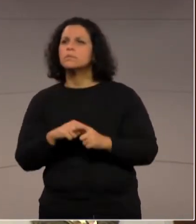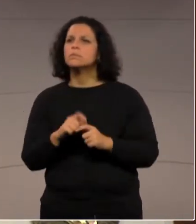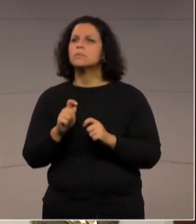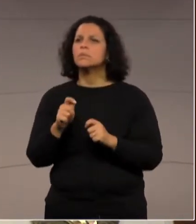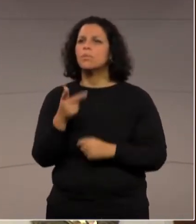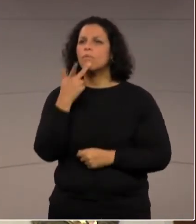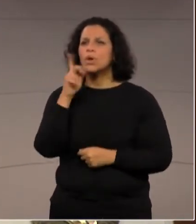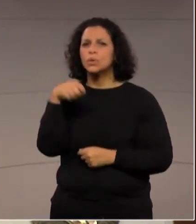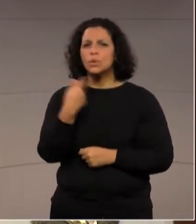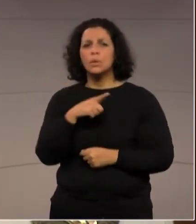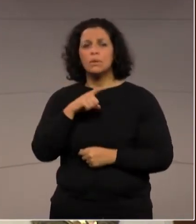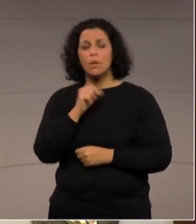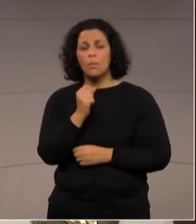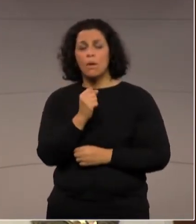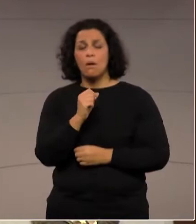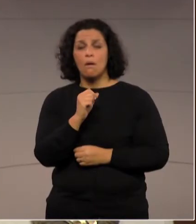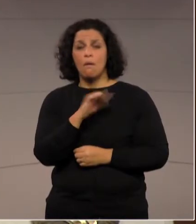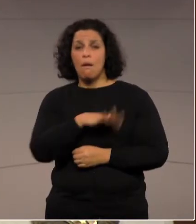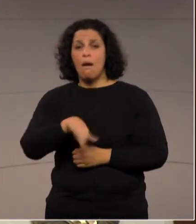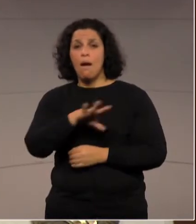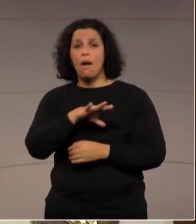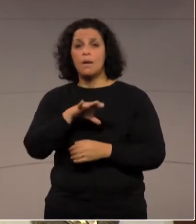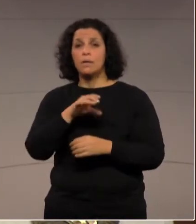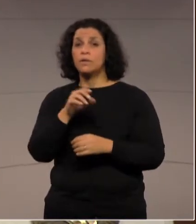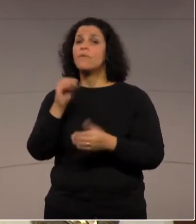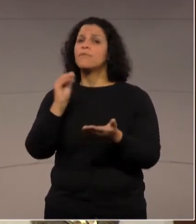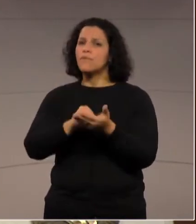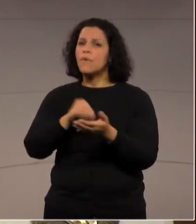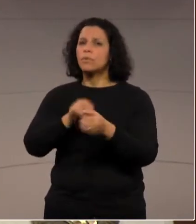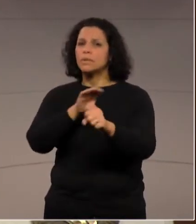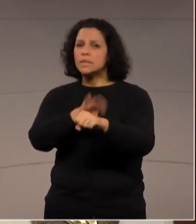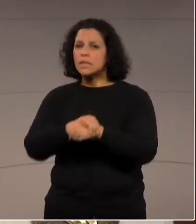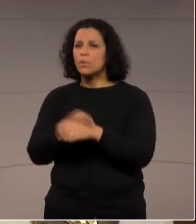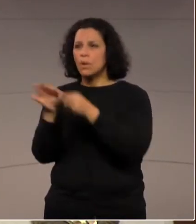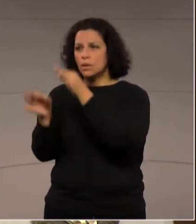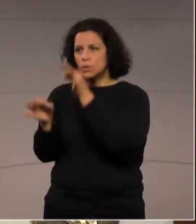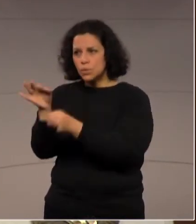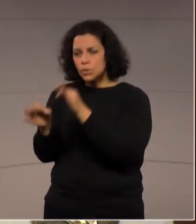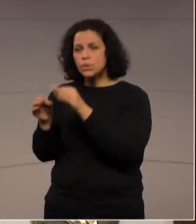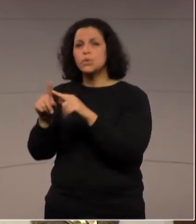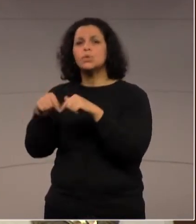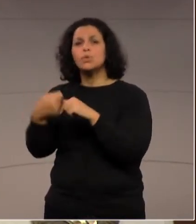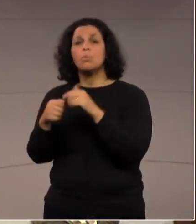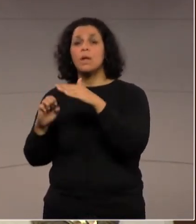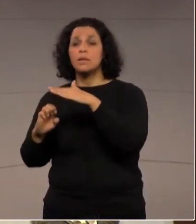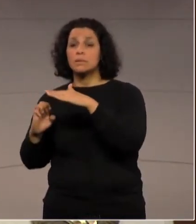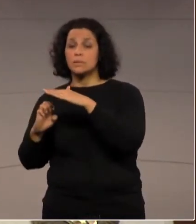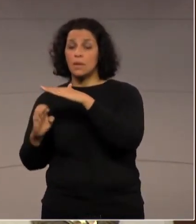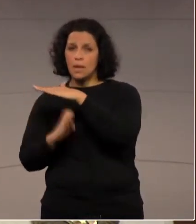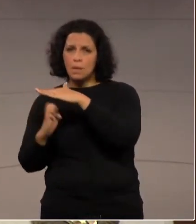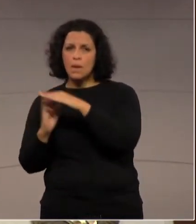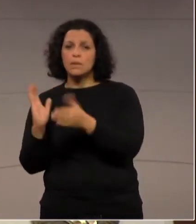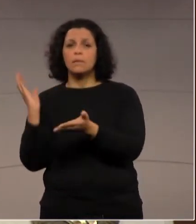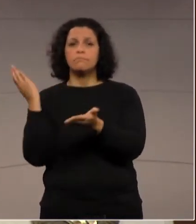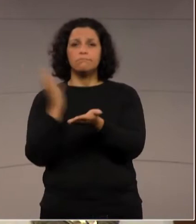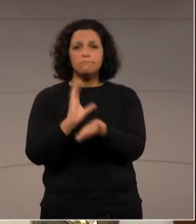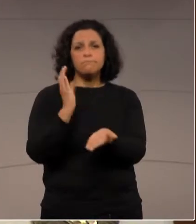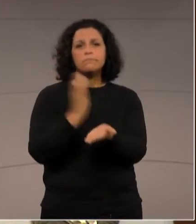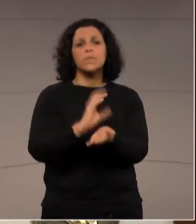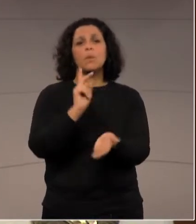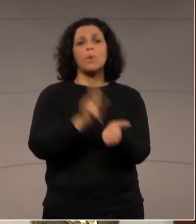pra falar que existe um ambiente de insegurança jurídica para com as empresas para investirem em p p sobre